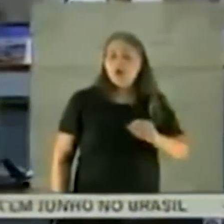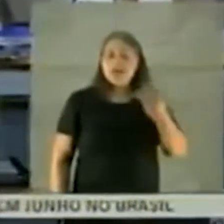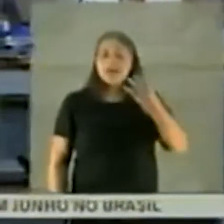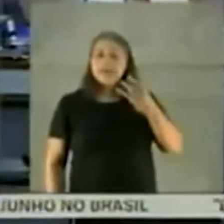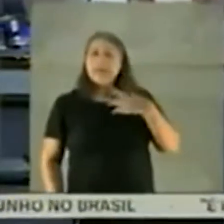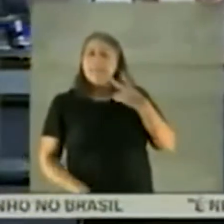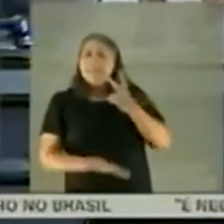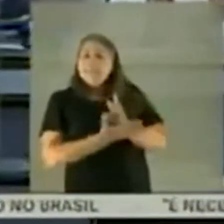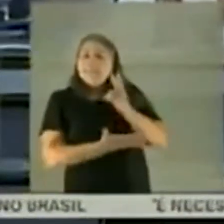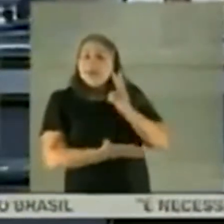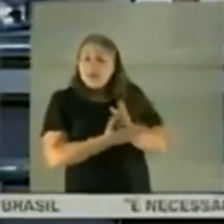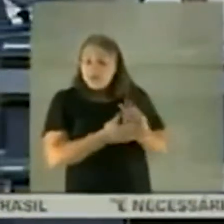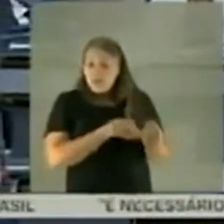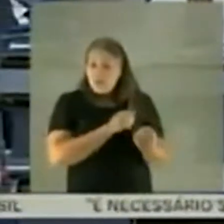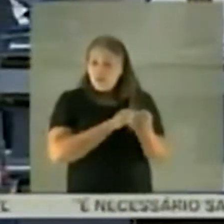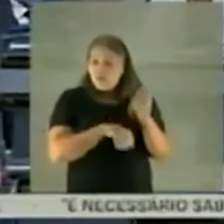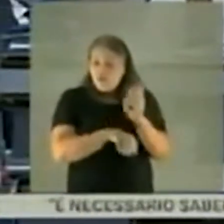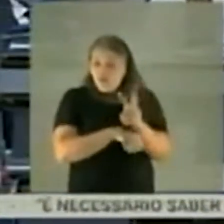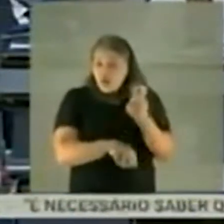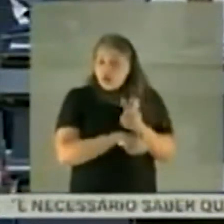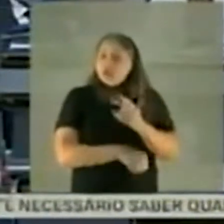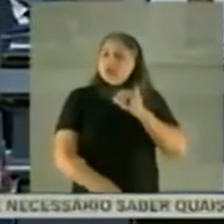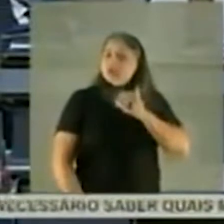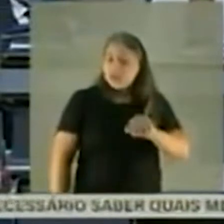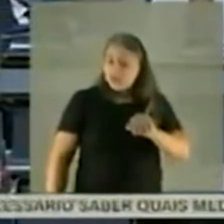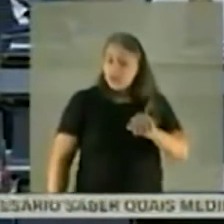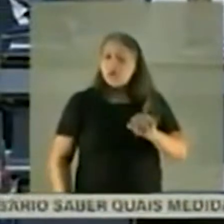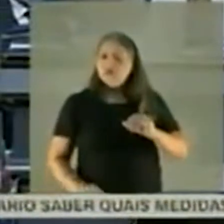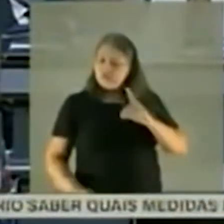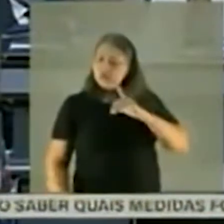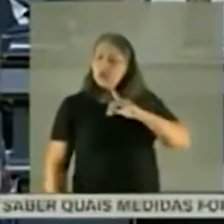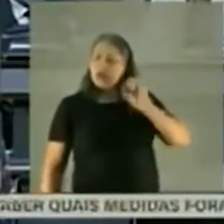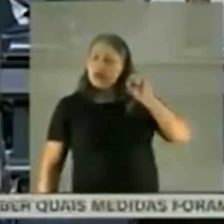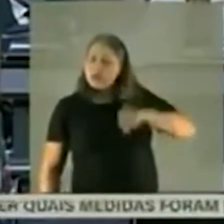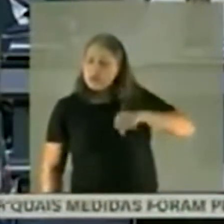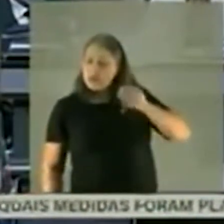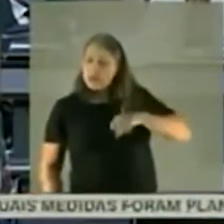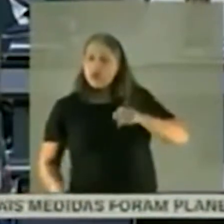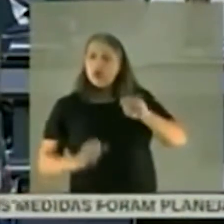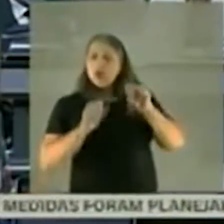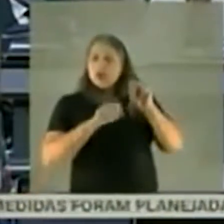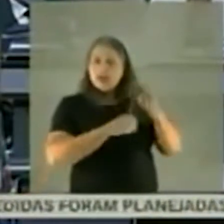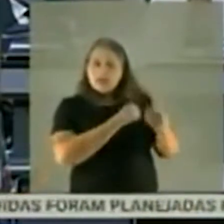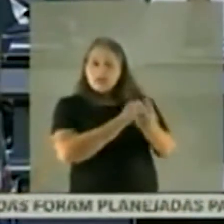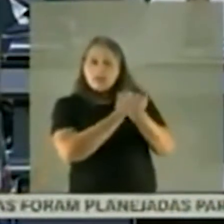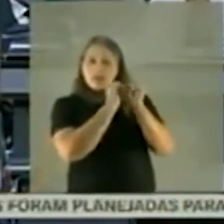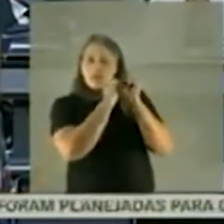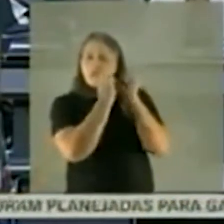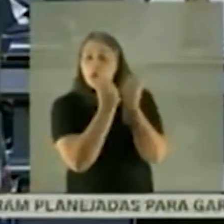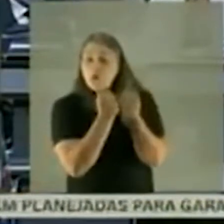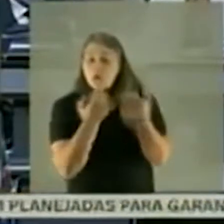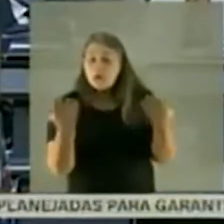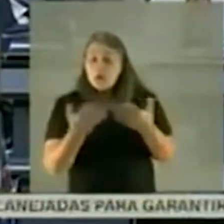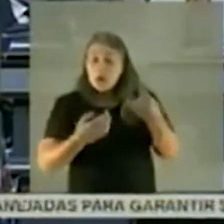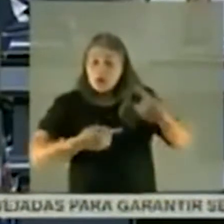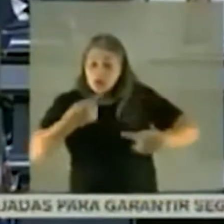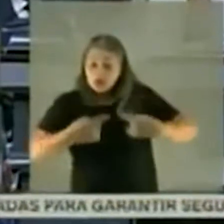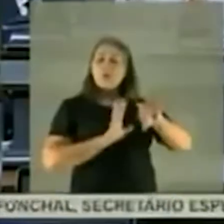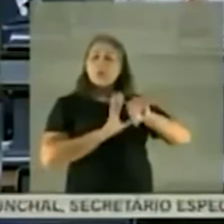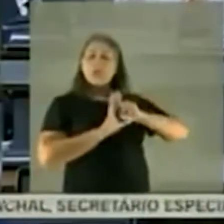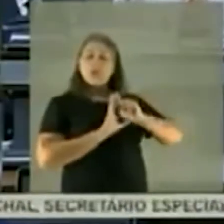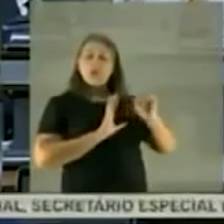Se viessem com os mesmos vírus, nós teríamos sim uma imunidade. Então, para aquele momento, a discussão era